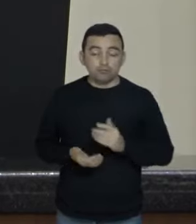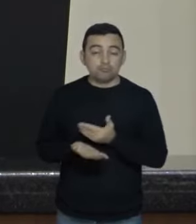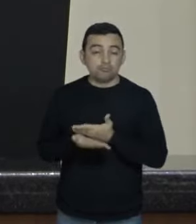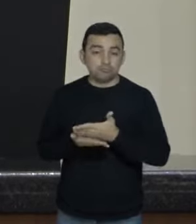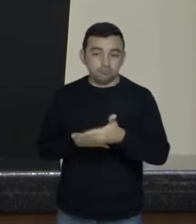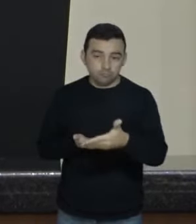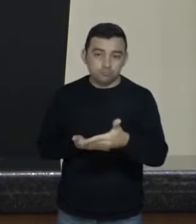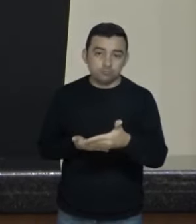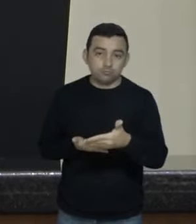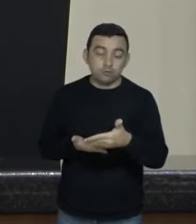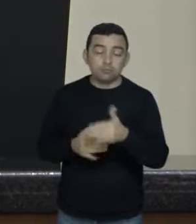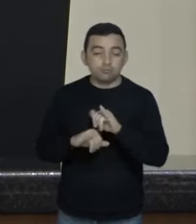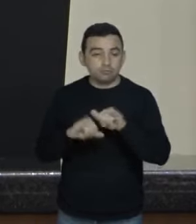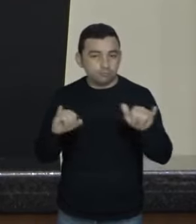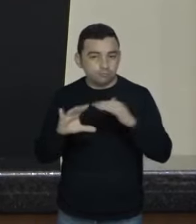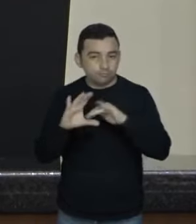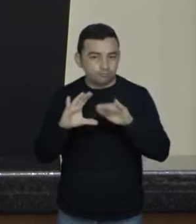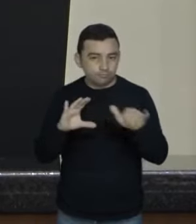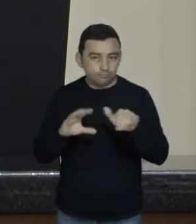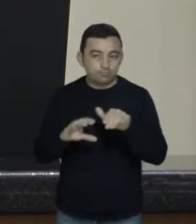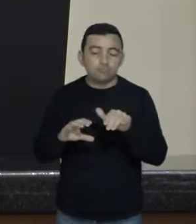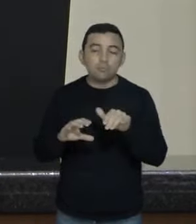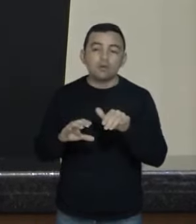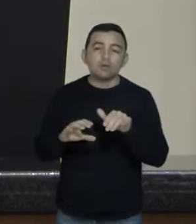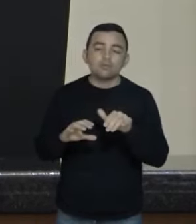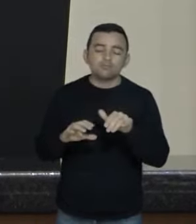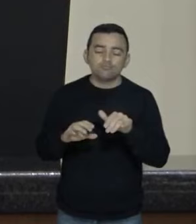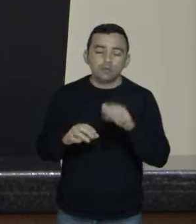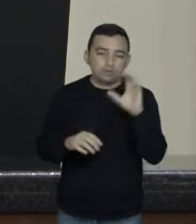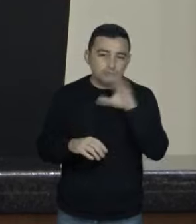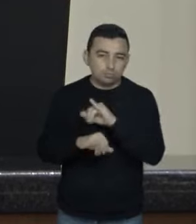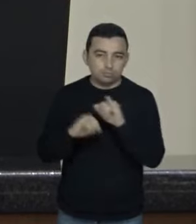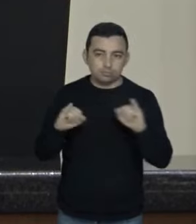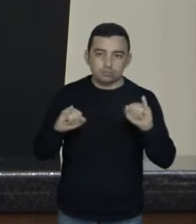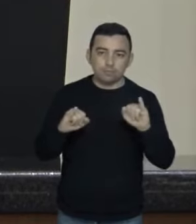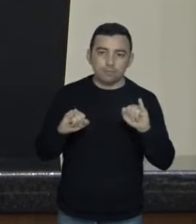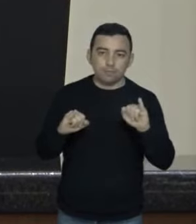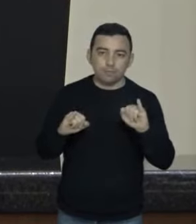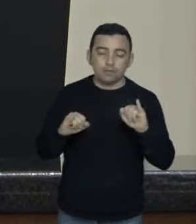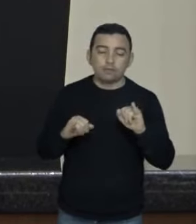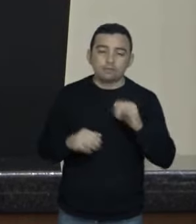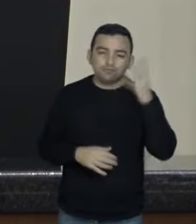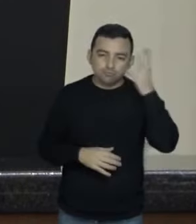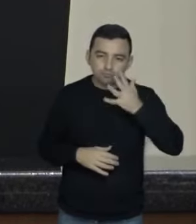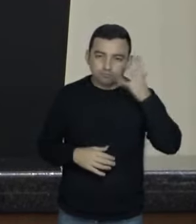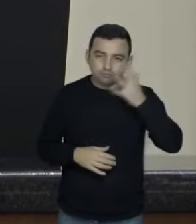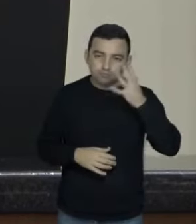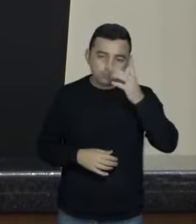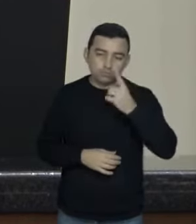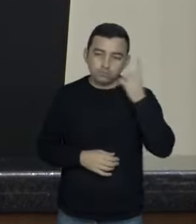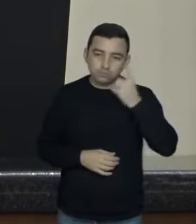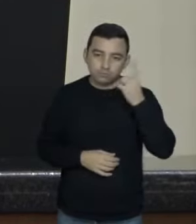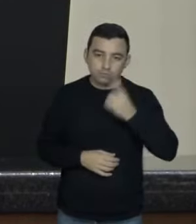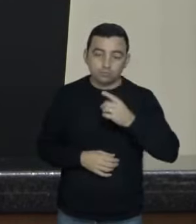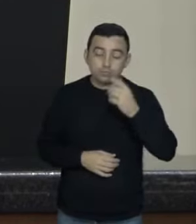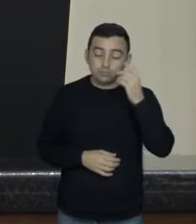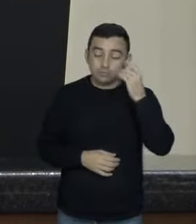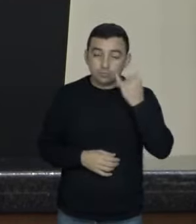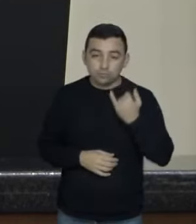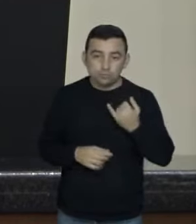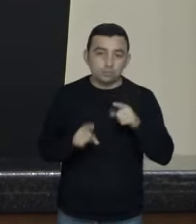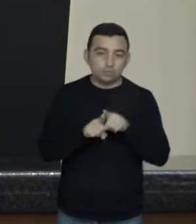comunicou que foi distribuído eletronicamente Breves comunicações fizeram uso da palavra os senhores Deputado Jerry conciliário